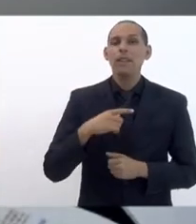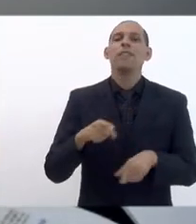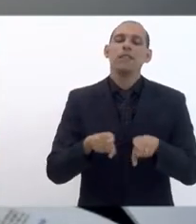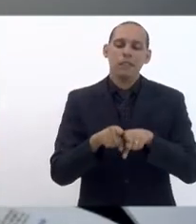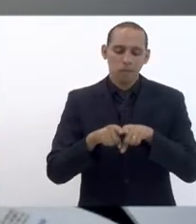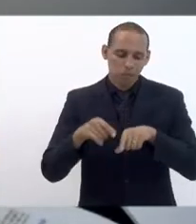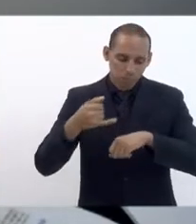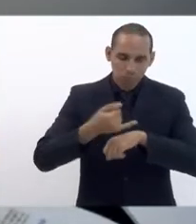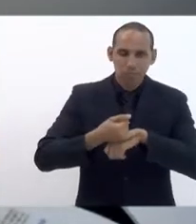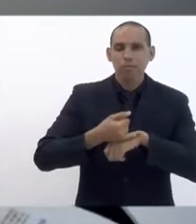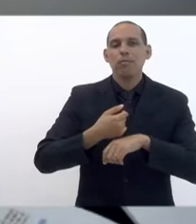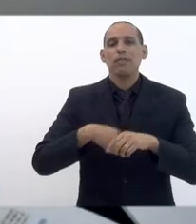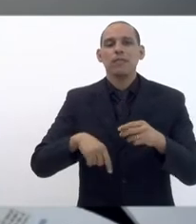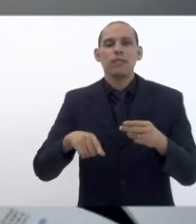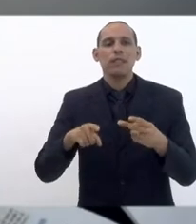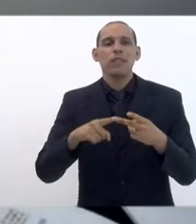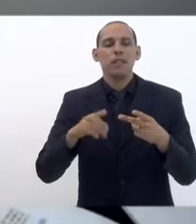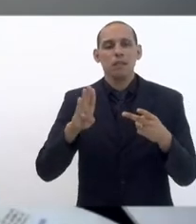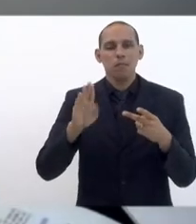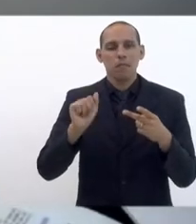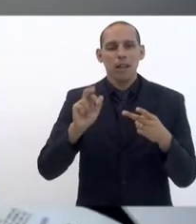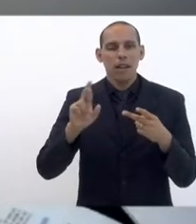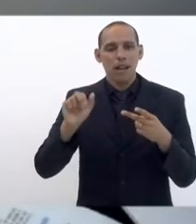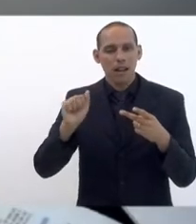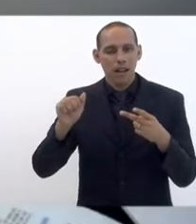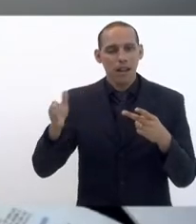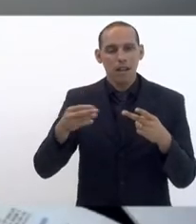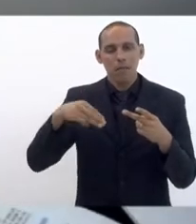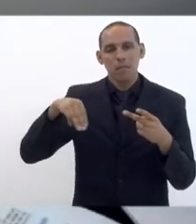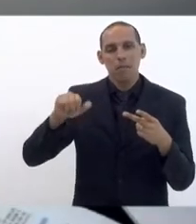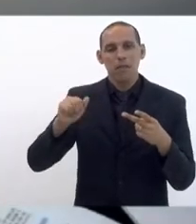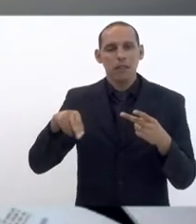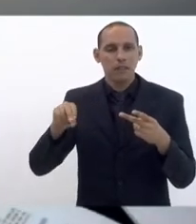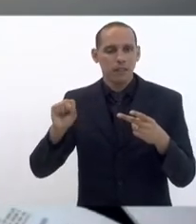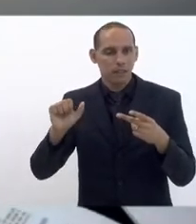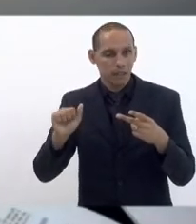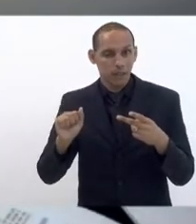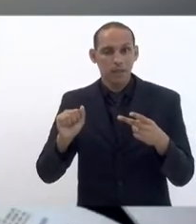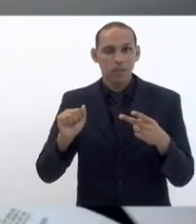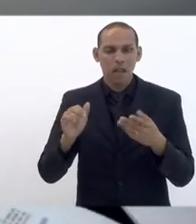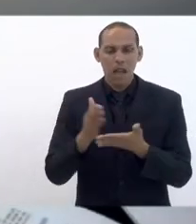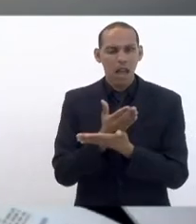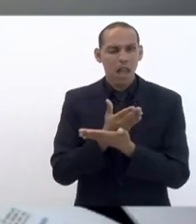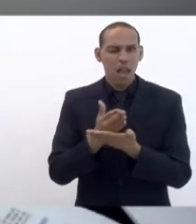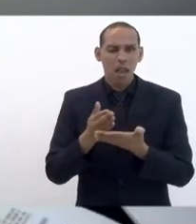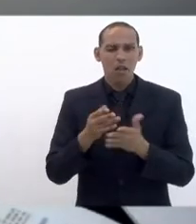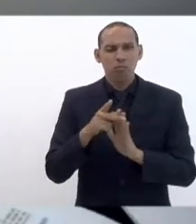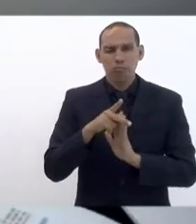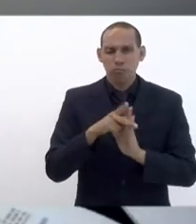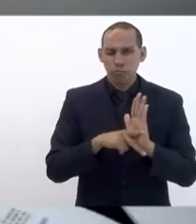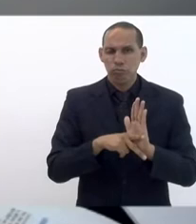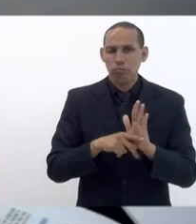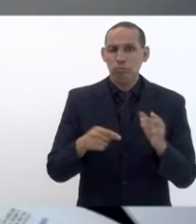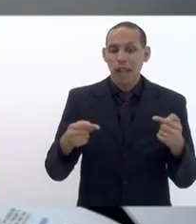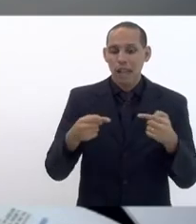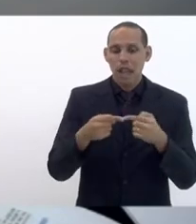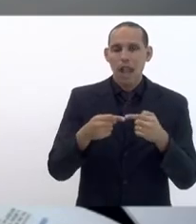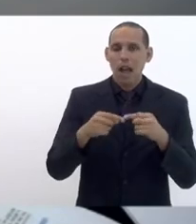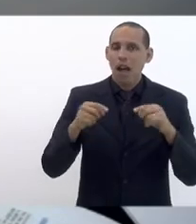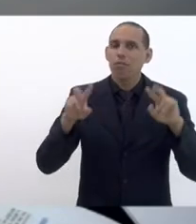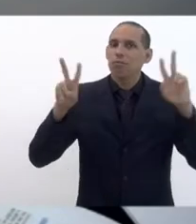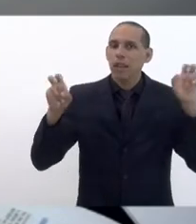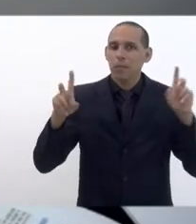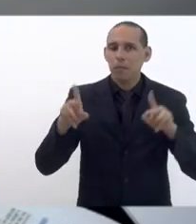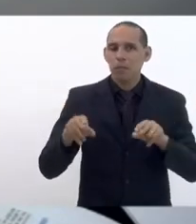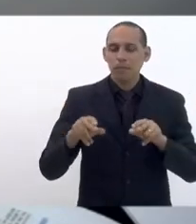Redonda e Barra Mansa. Né? Alguns projetos aqui sobre esse tema, Márcio, acabaram,